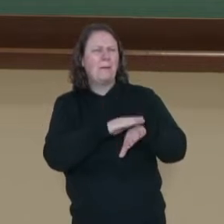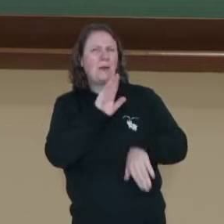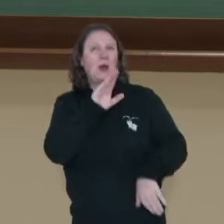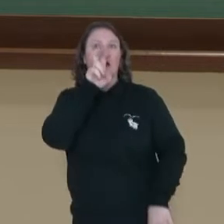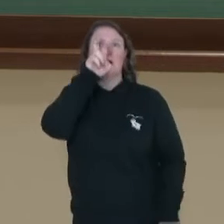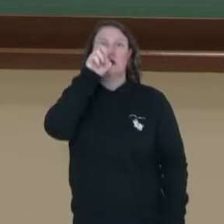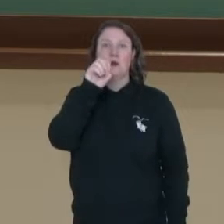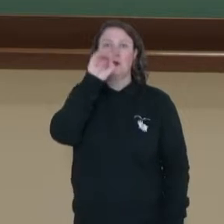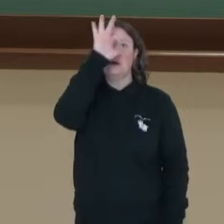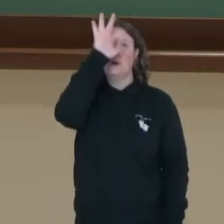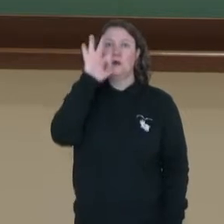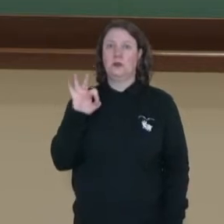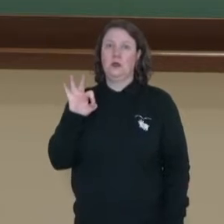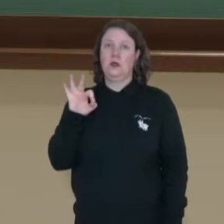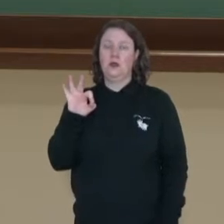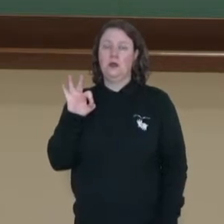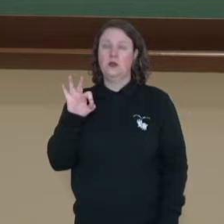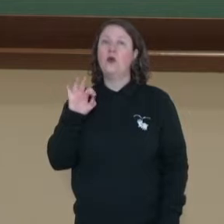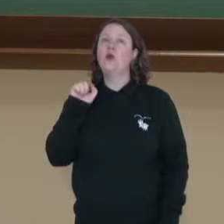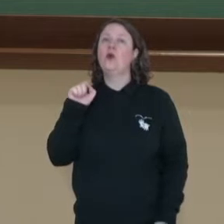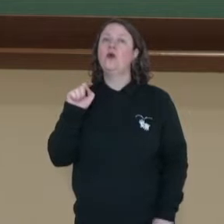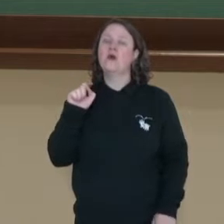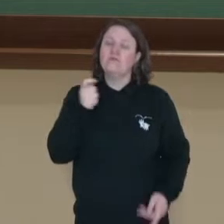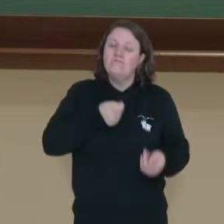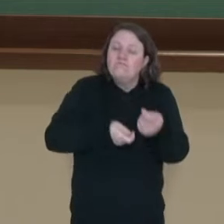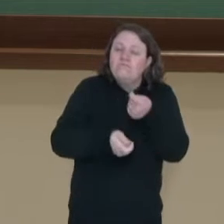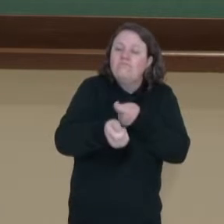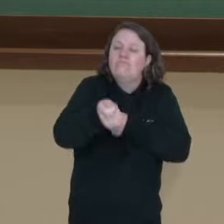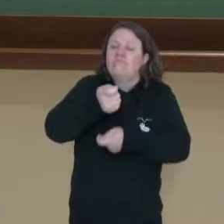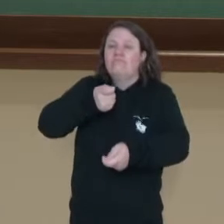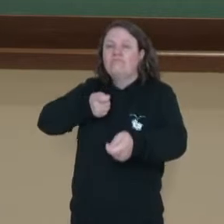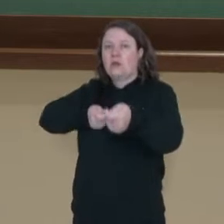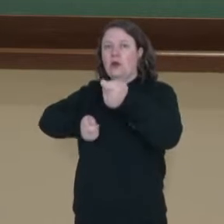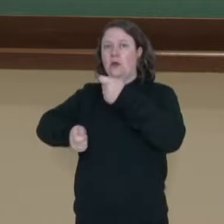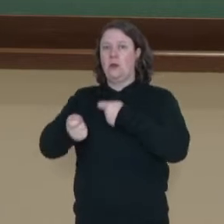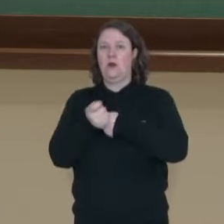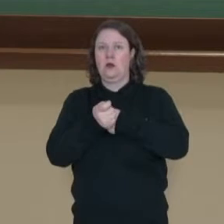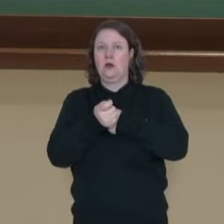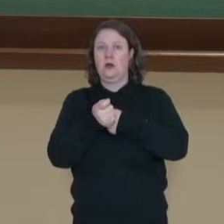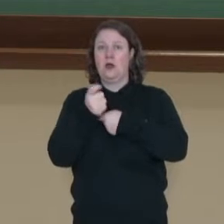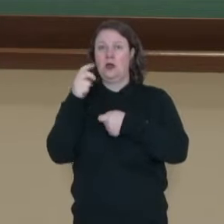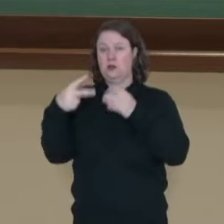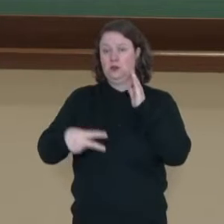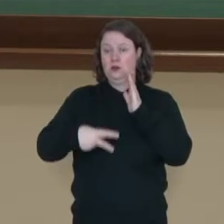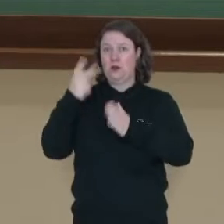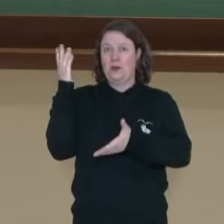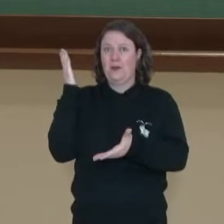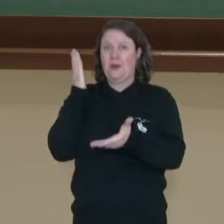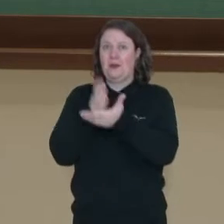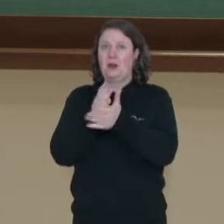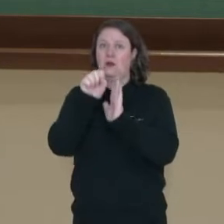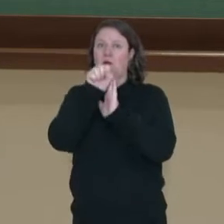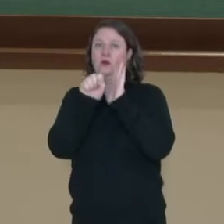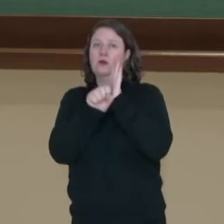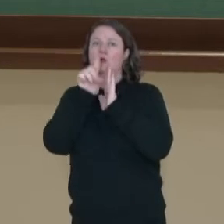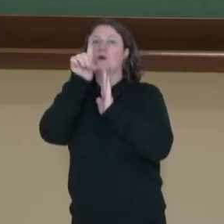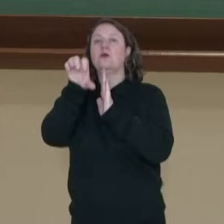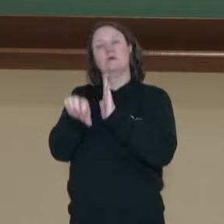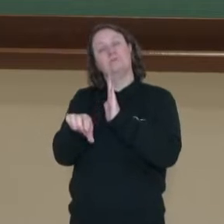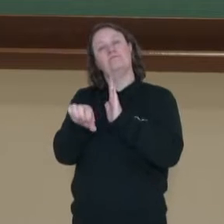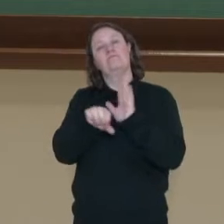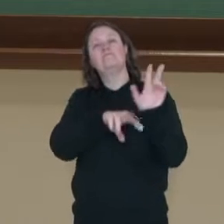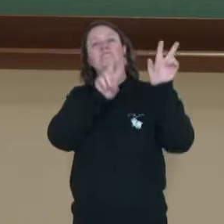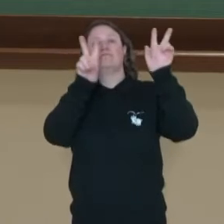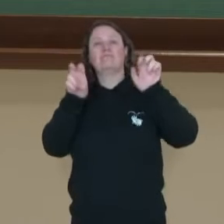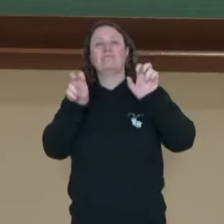50% da nossa balança comercial, principalmente na segunda metade aí do século XIX. E é sobre isso que